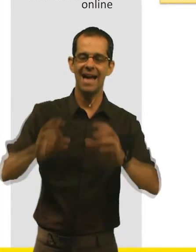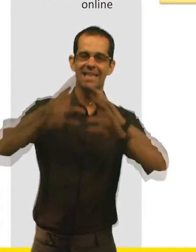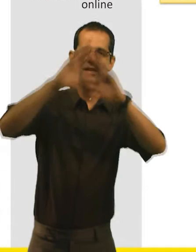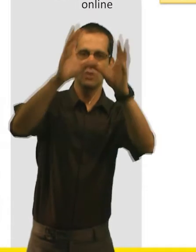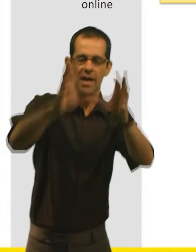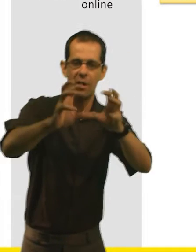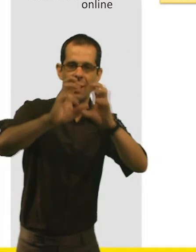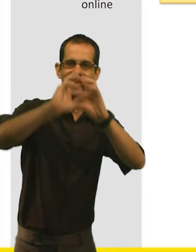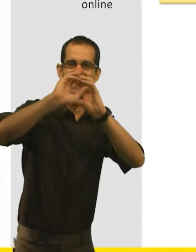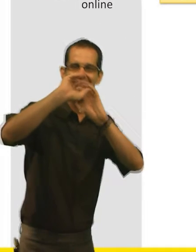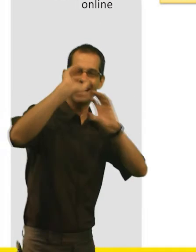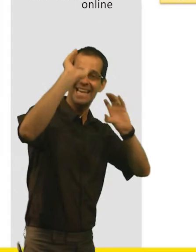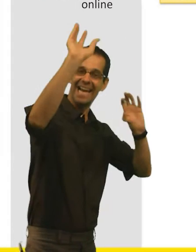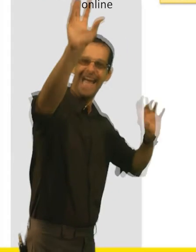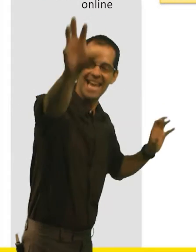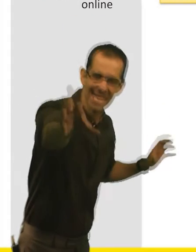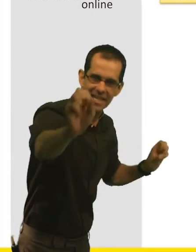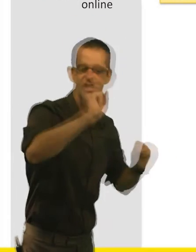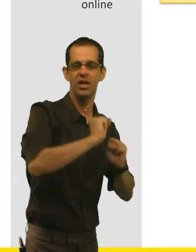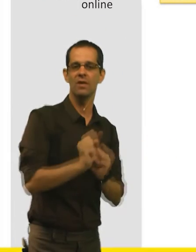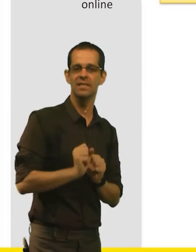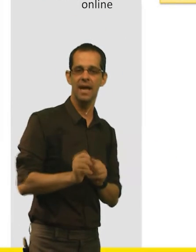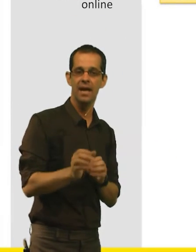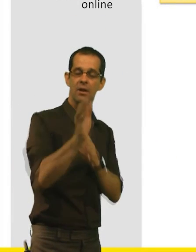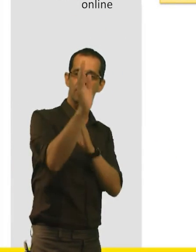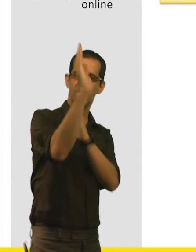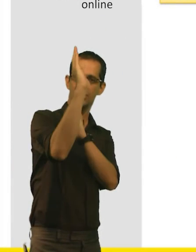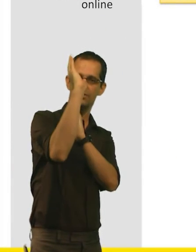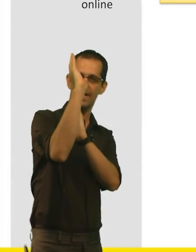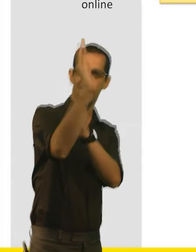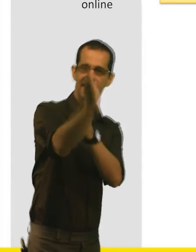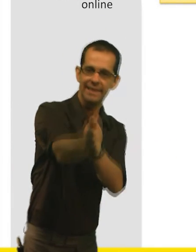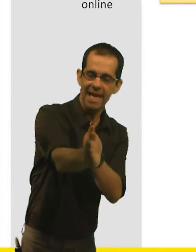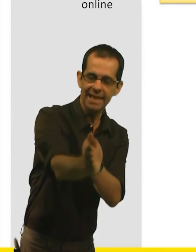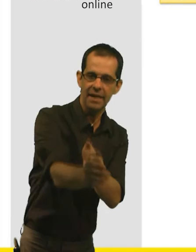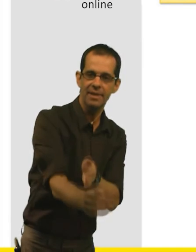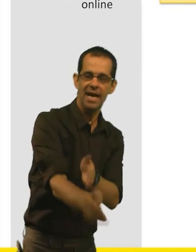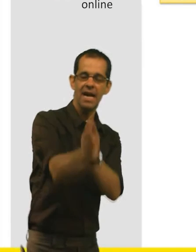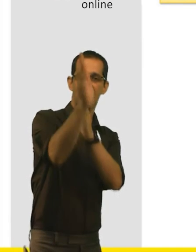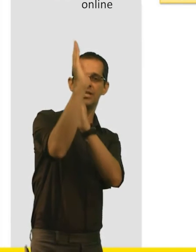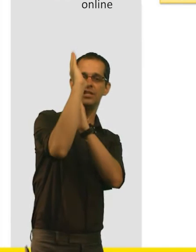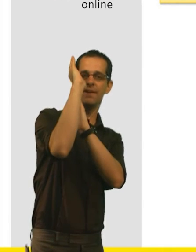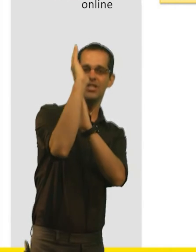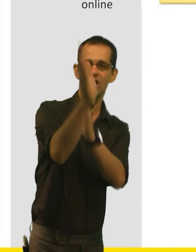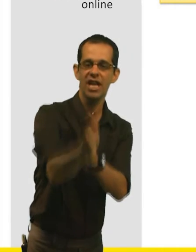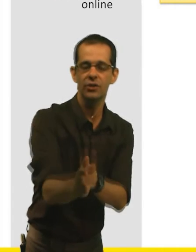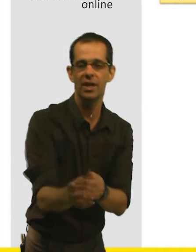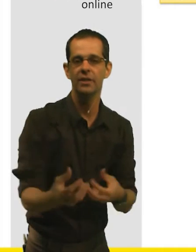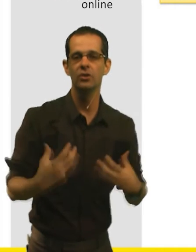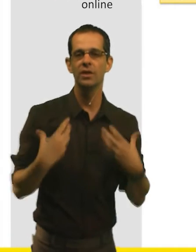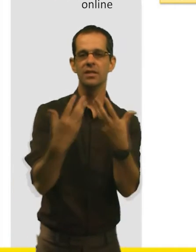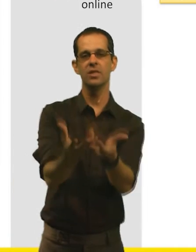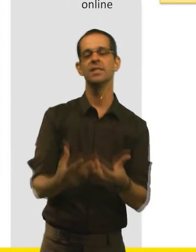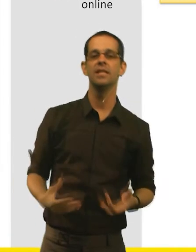tá? Aquele local, aquela carreira que a gente quer alcançar, porque a gente vai determinar, a gente vai